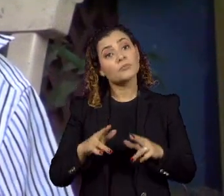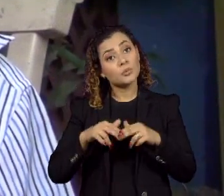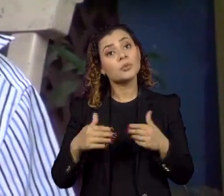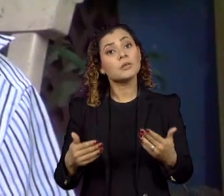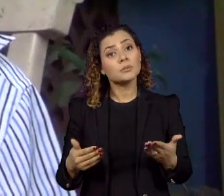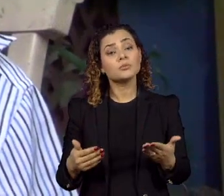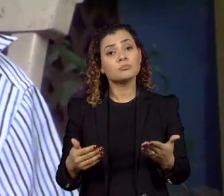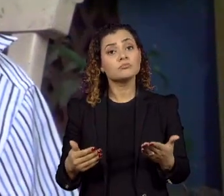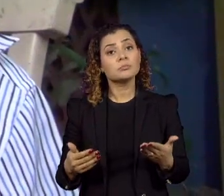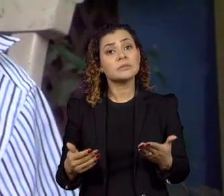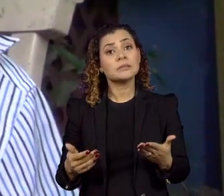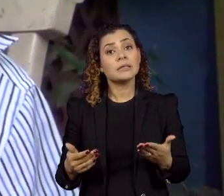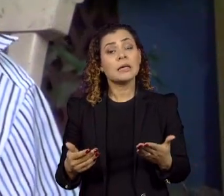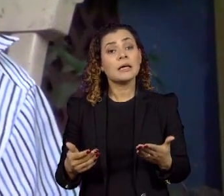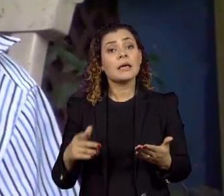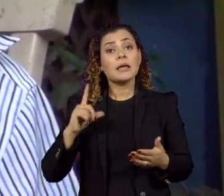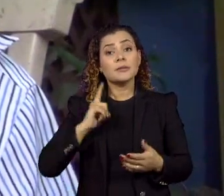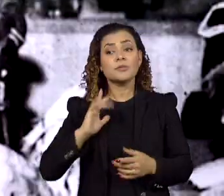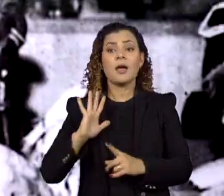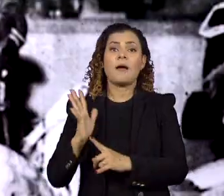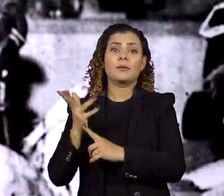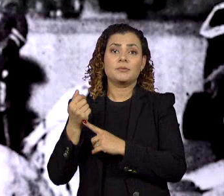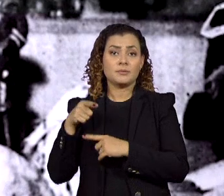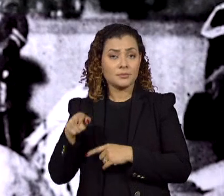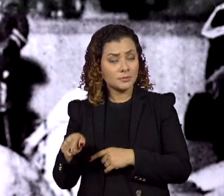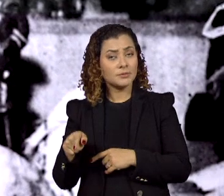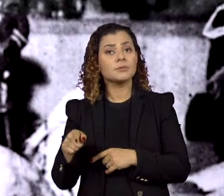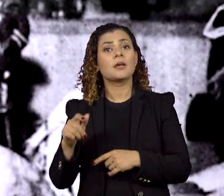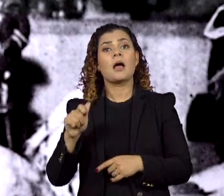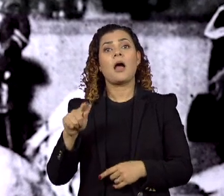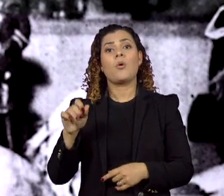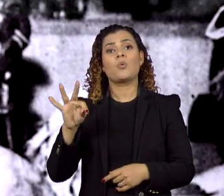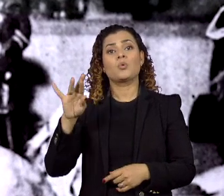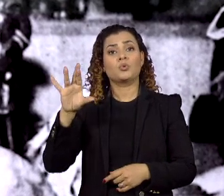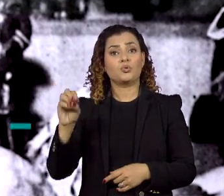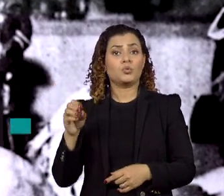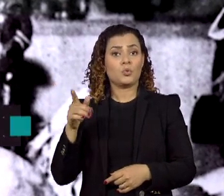por um artista, Augusto Rodrigues,